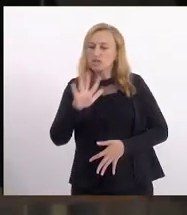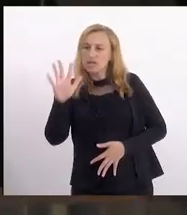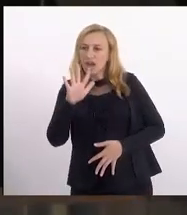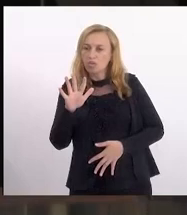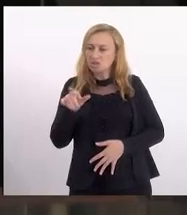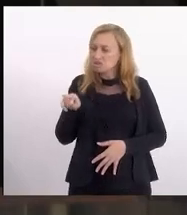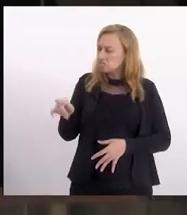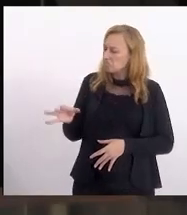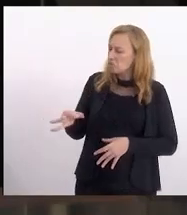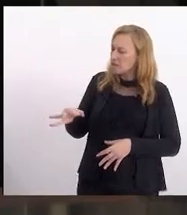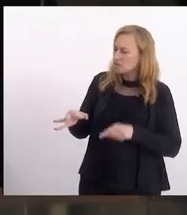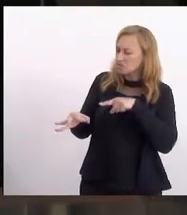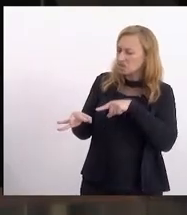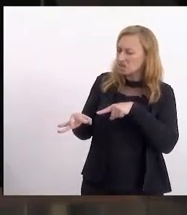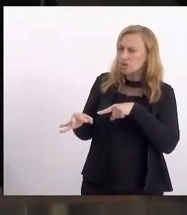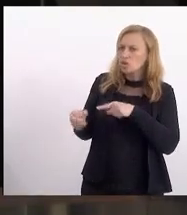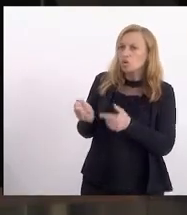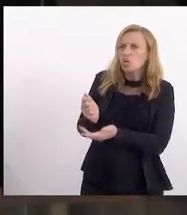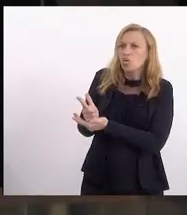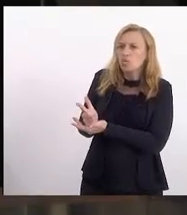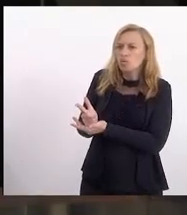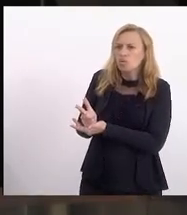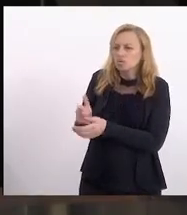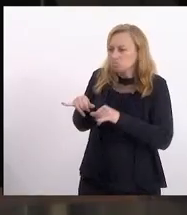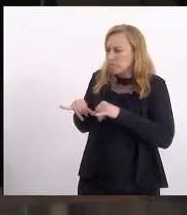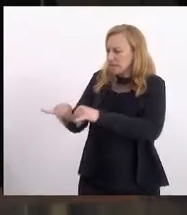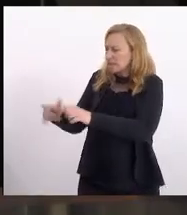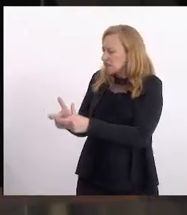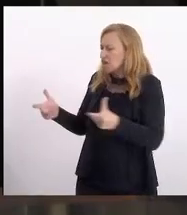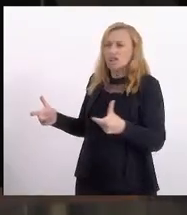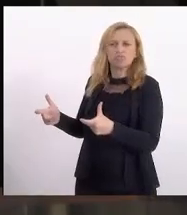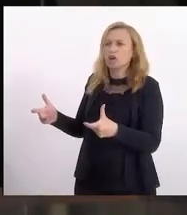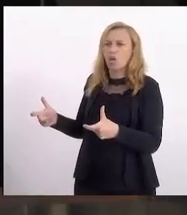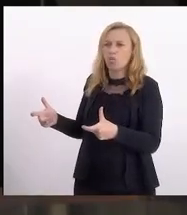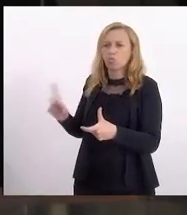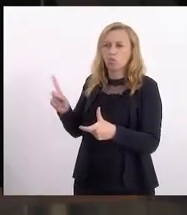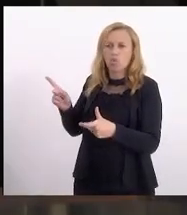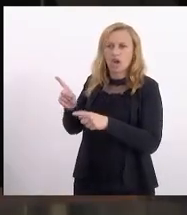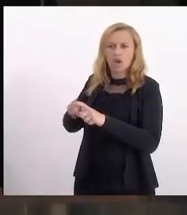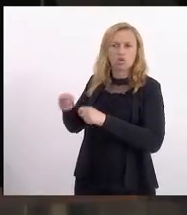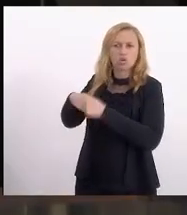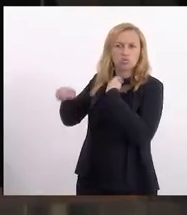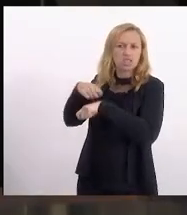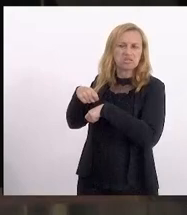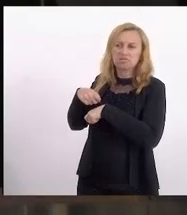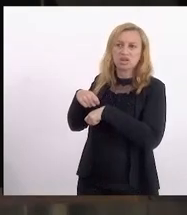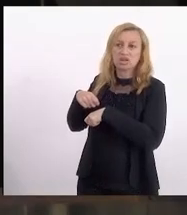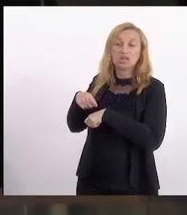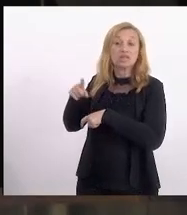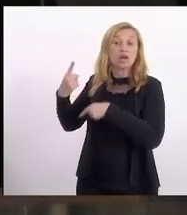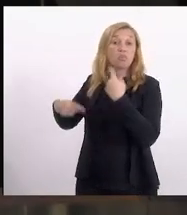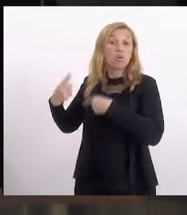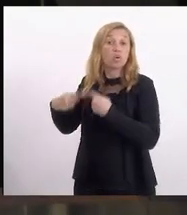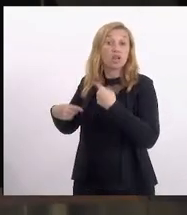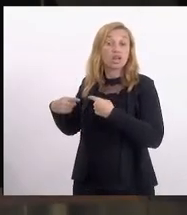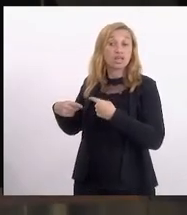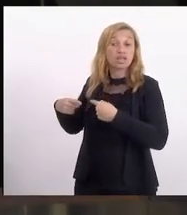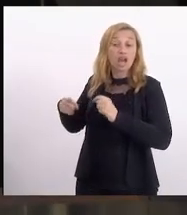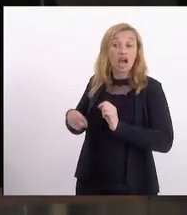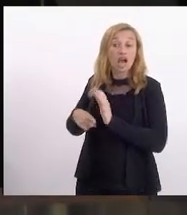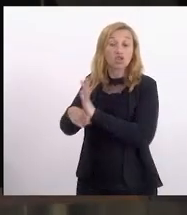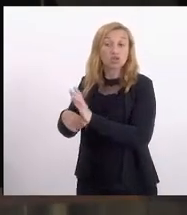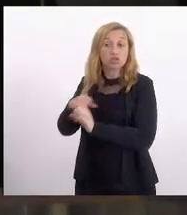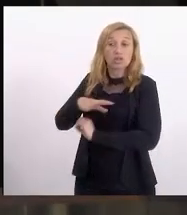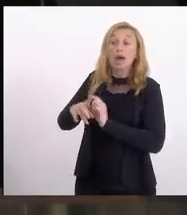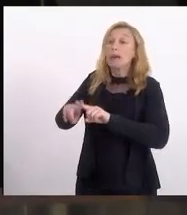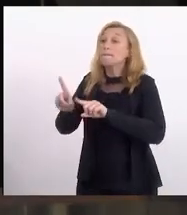moeda social, você ir comprar num grande supermercado. Isso não é economia solidária. Isso é uma política de assistência social. A moeda social,